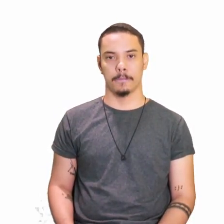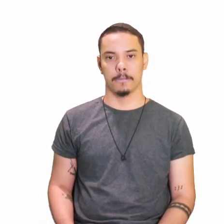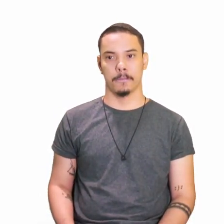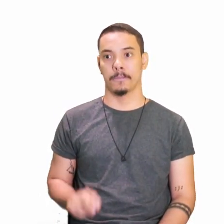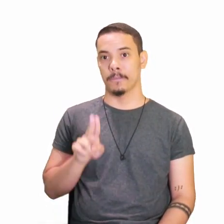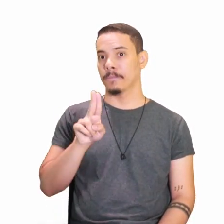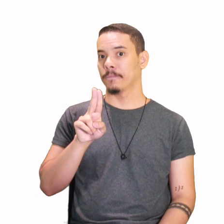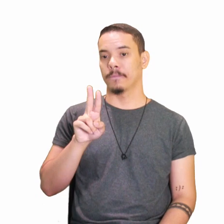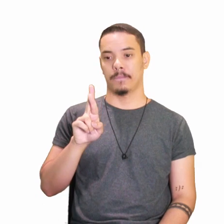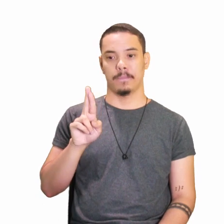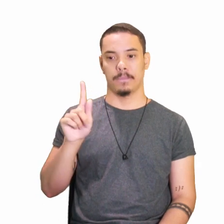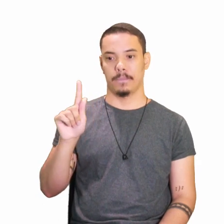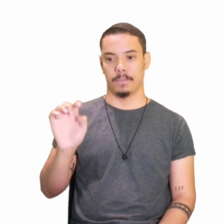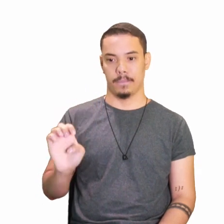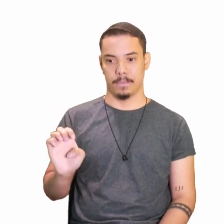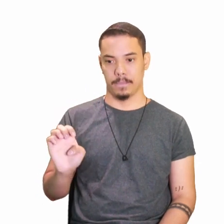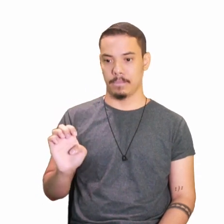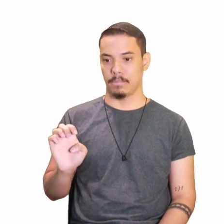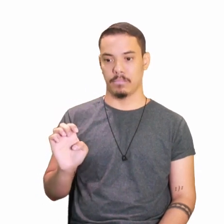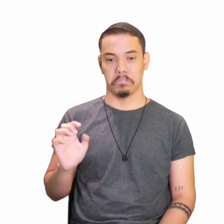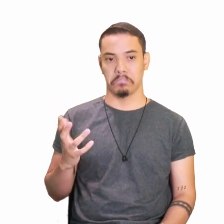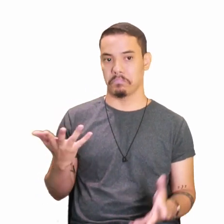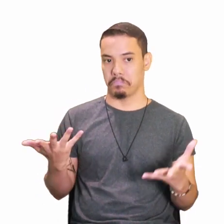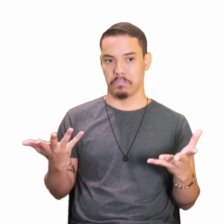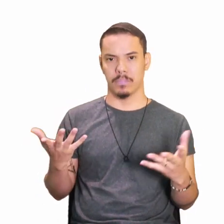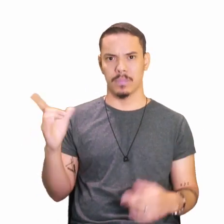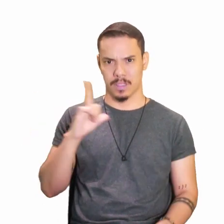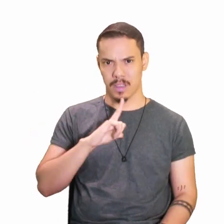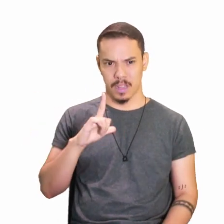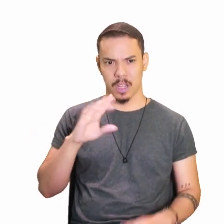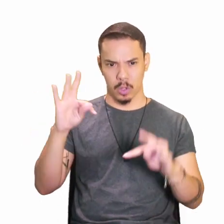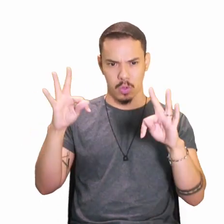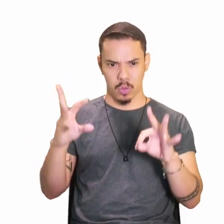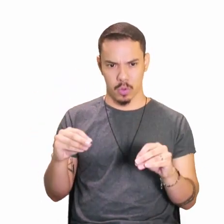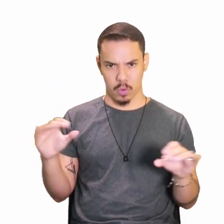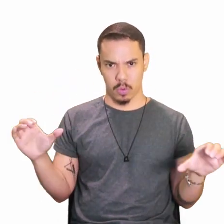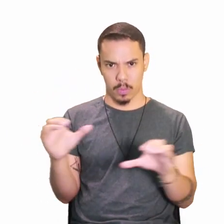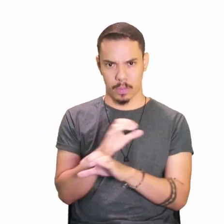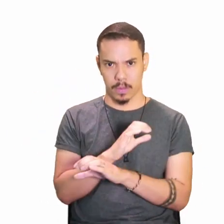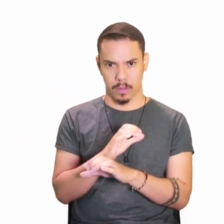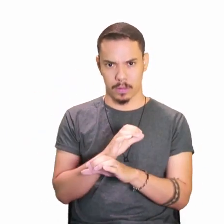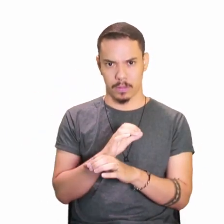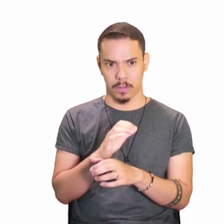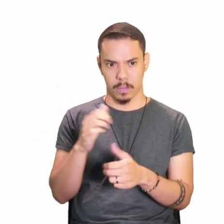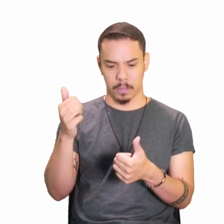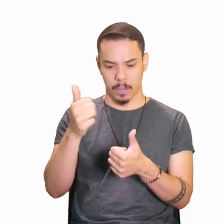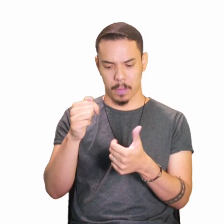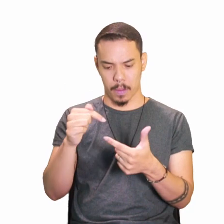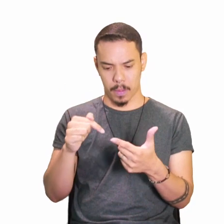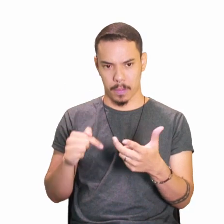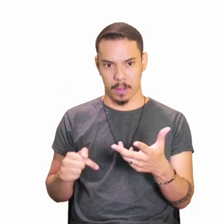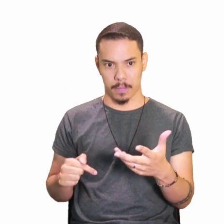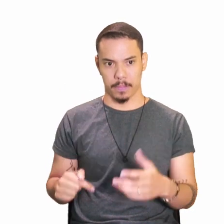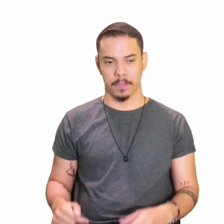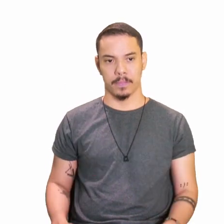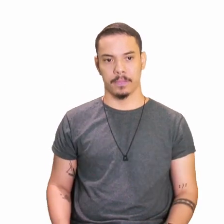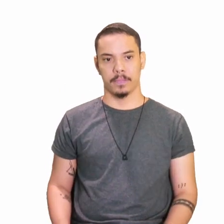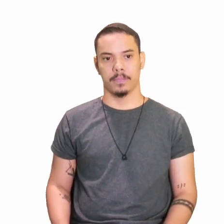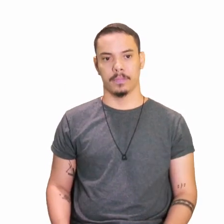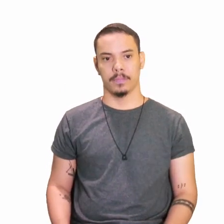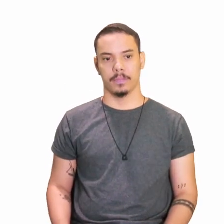esse hoje tem toda a conjugação Então vamos lá